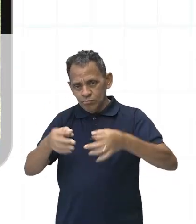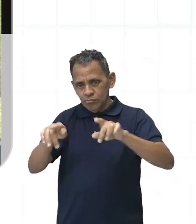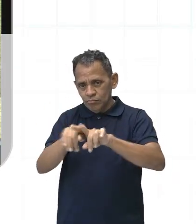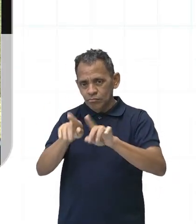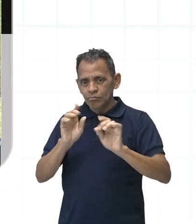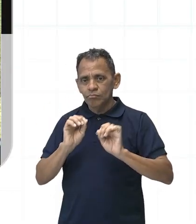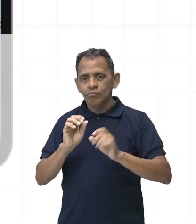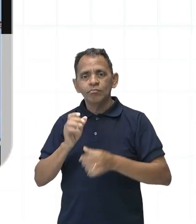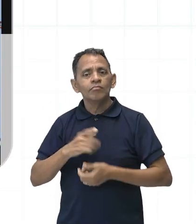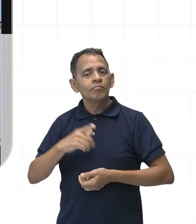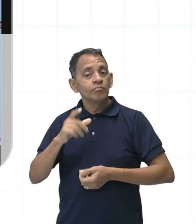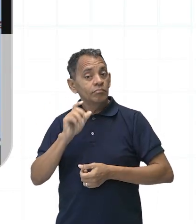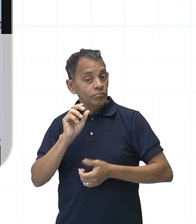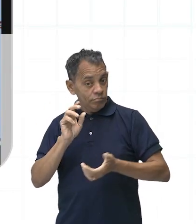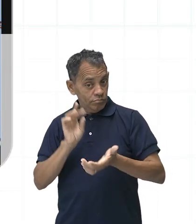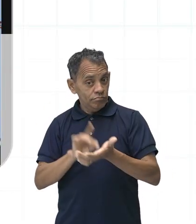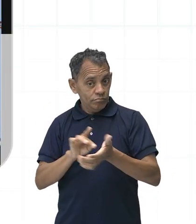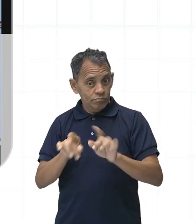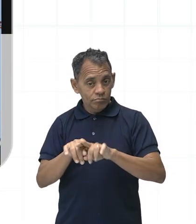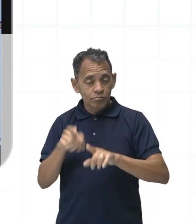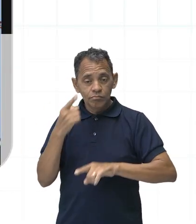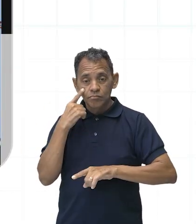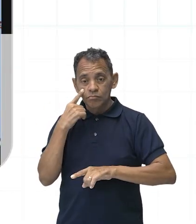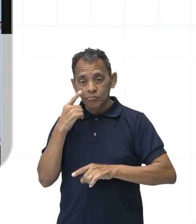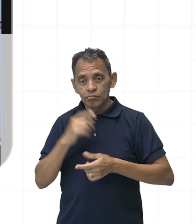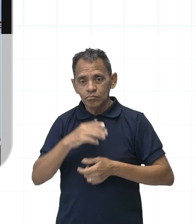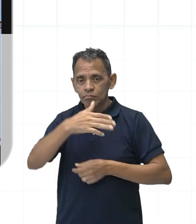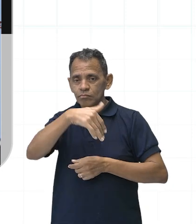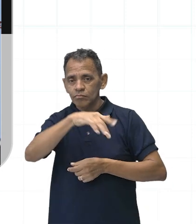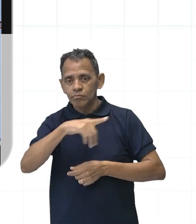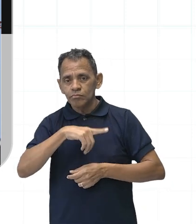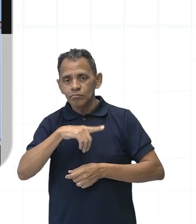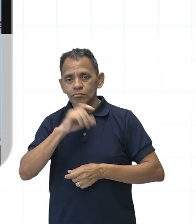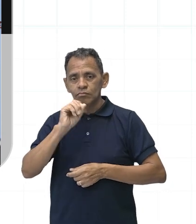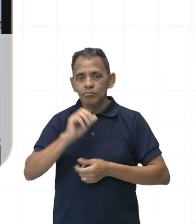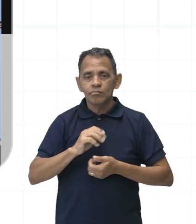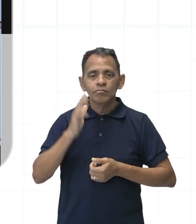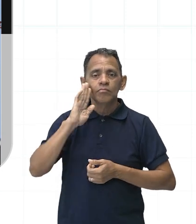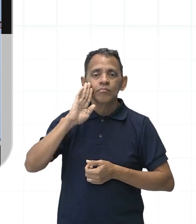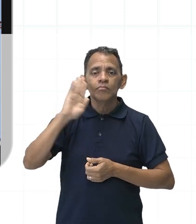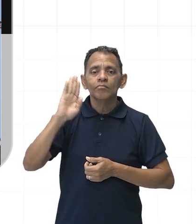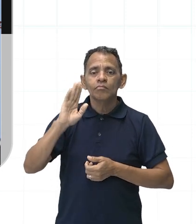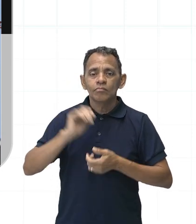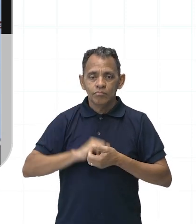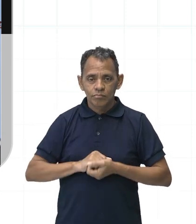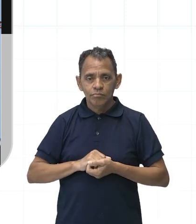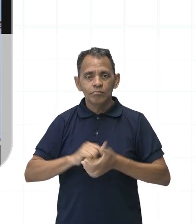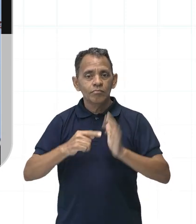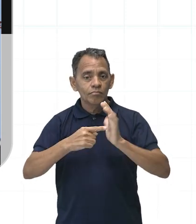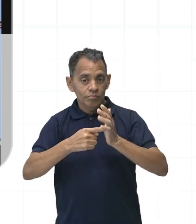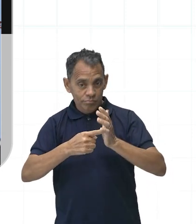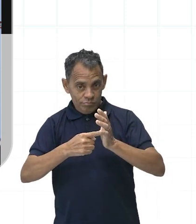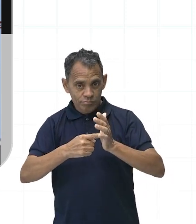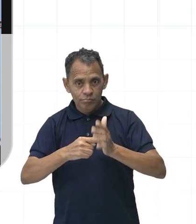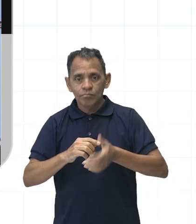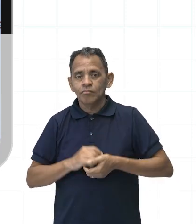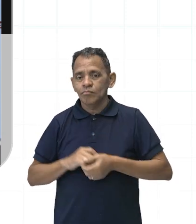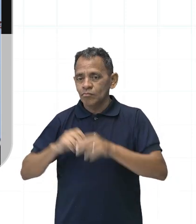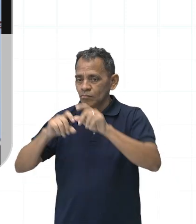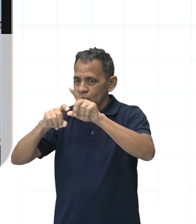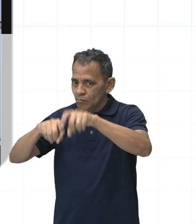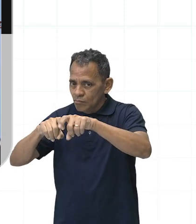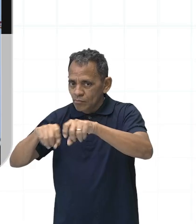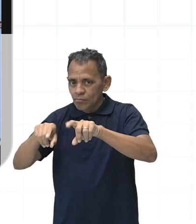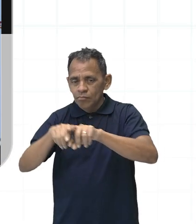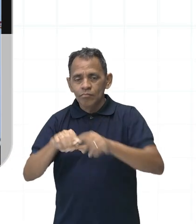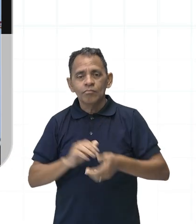acaba observando que nessas áreas, gente, nós teremos aí as principais máquinas agrícolas, né, como